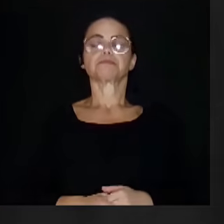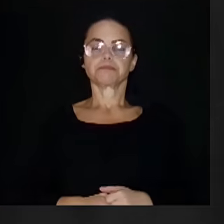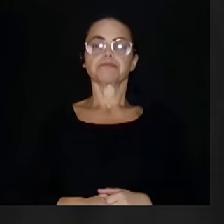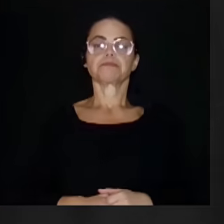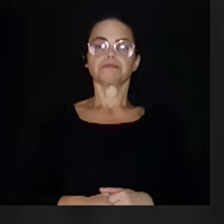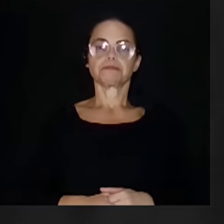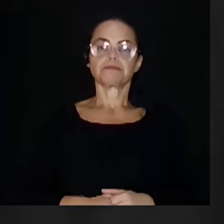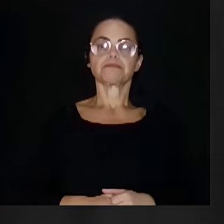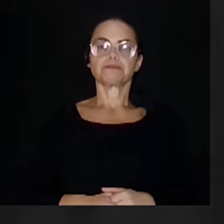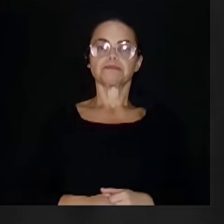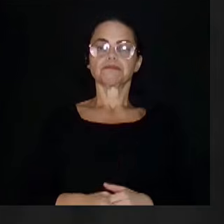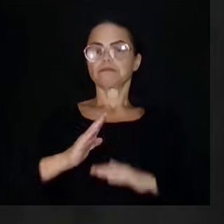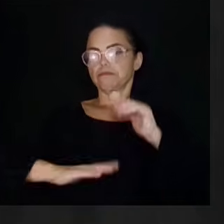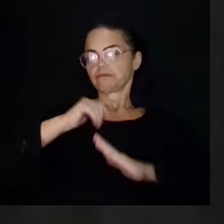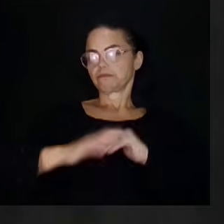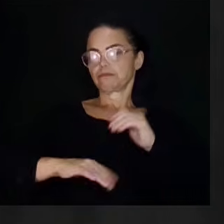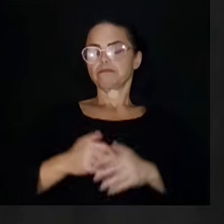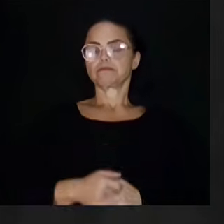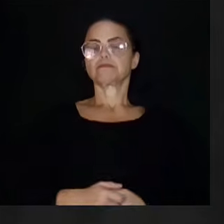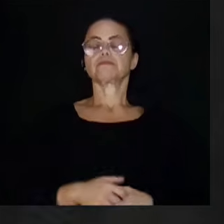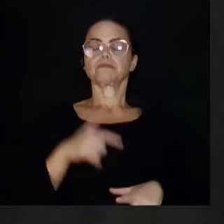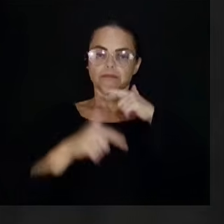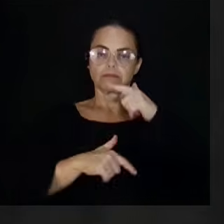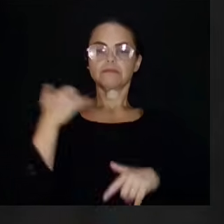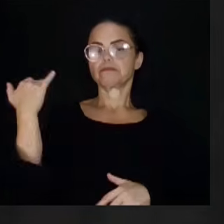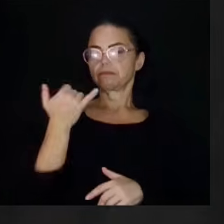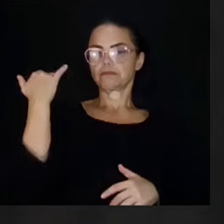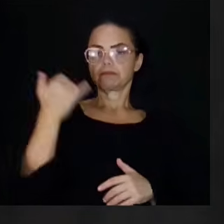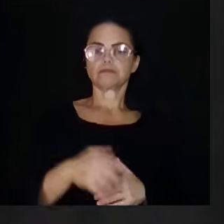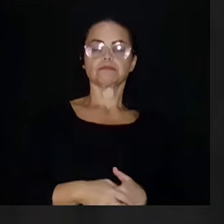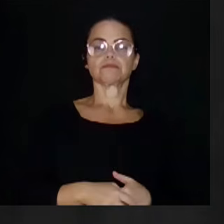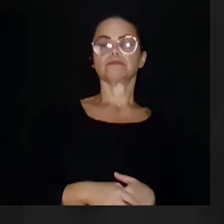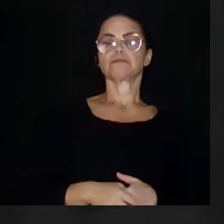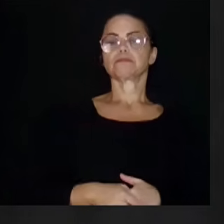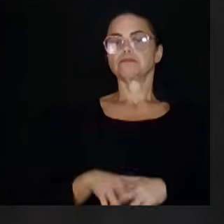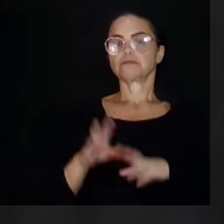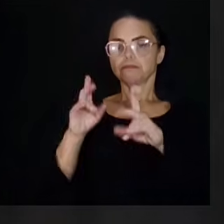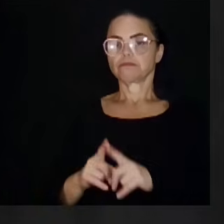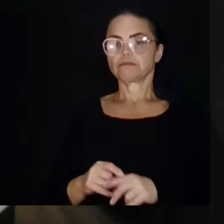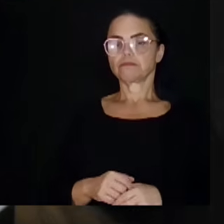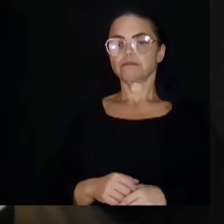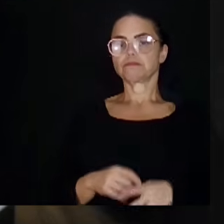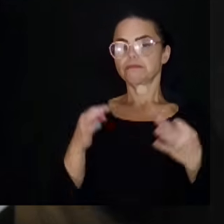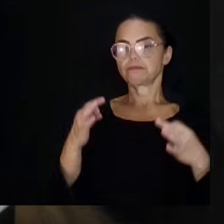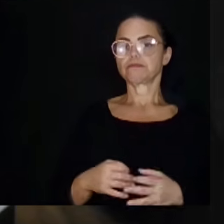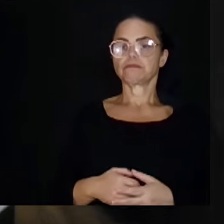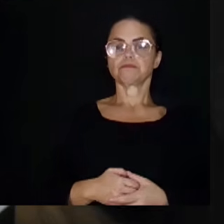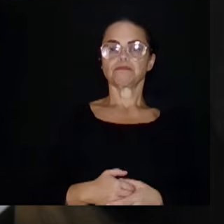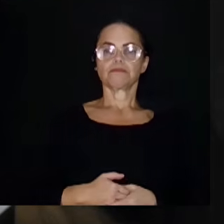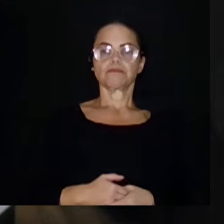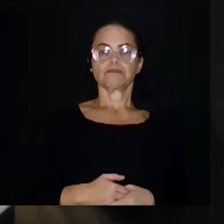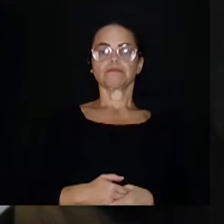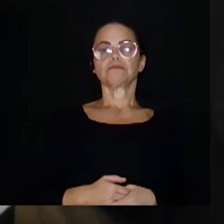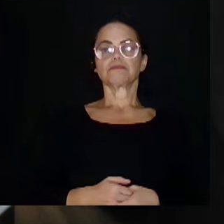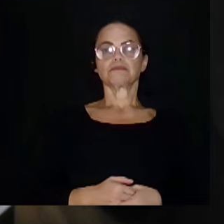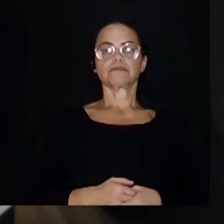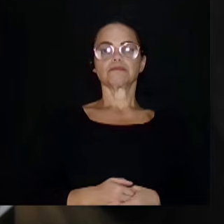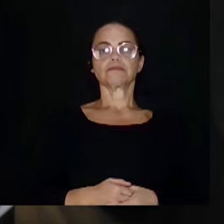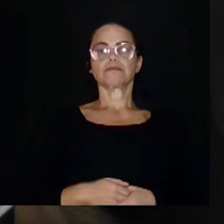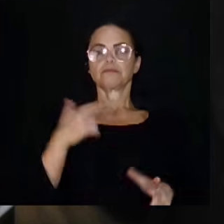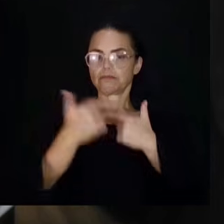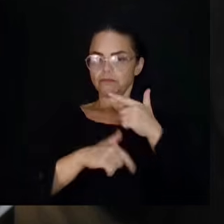profissão. Então o trabalho ele é importante, ele é a nossa dignidade. Com certeza. Bom, o teu trabalho, né, a